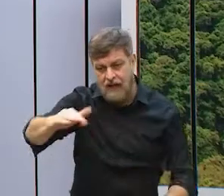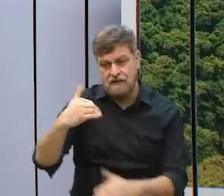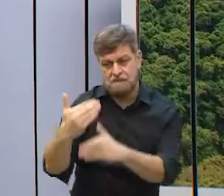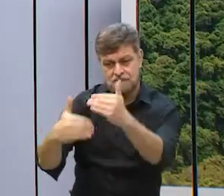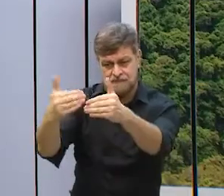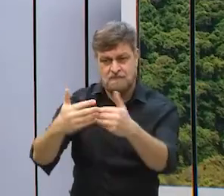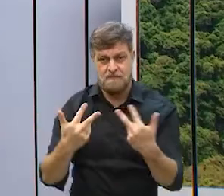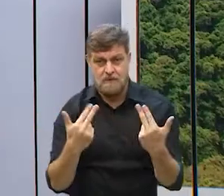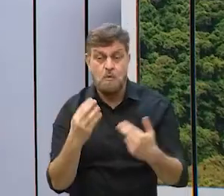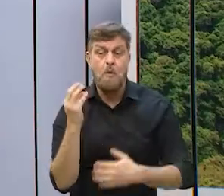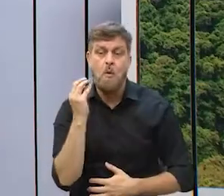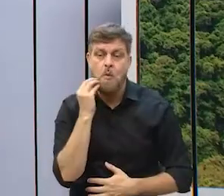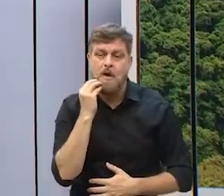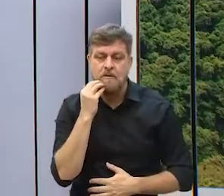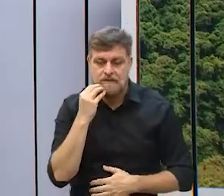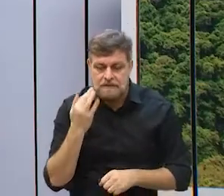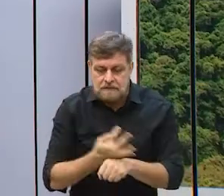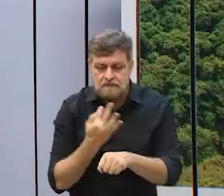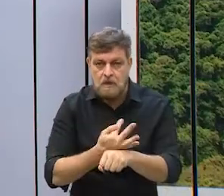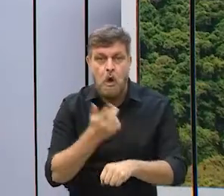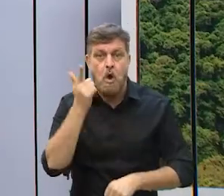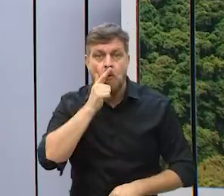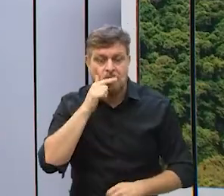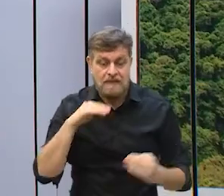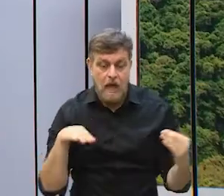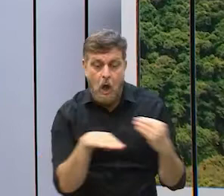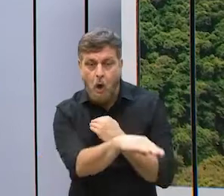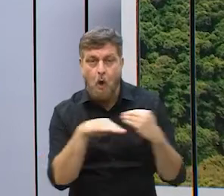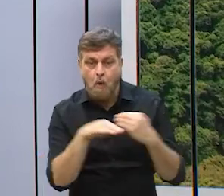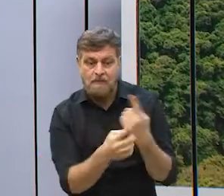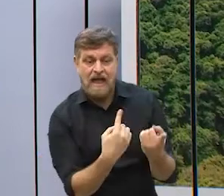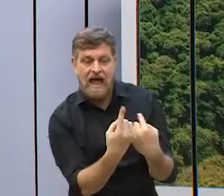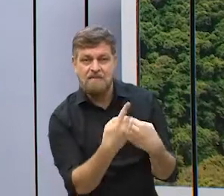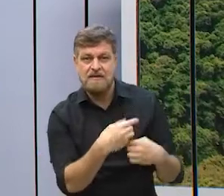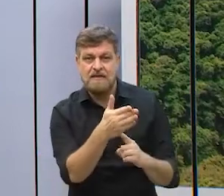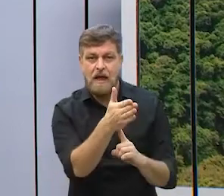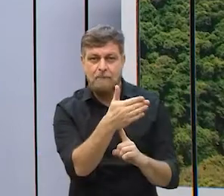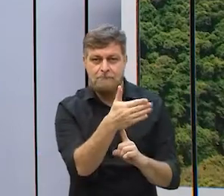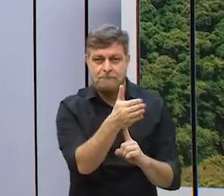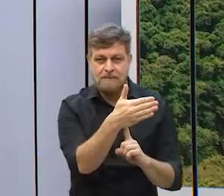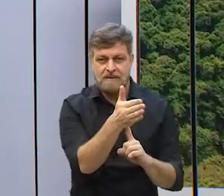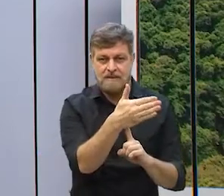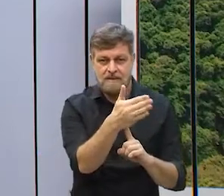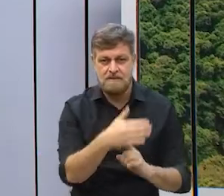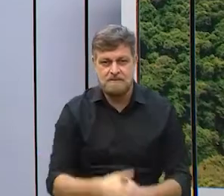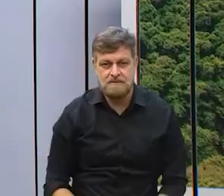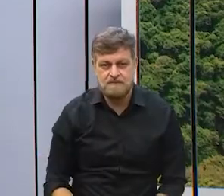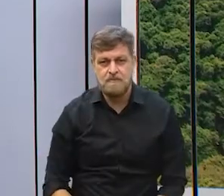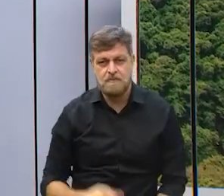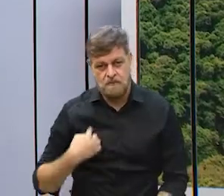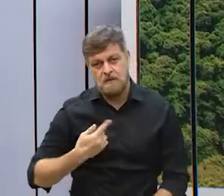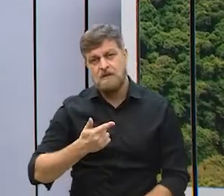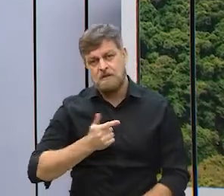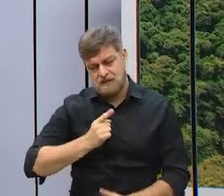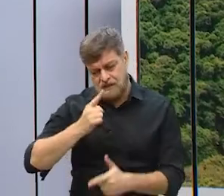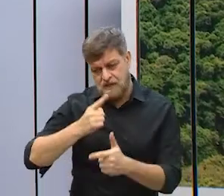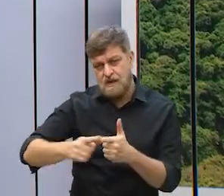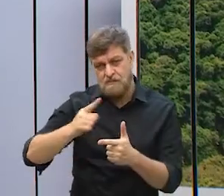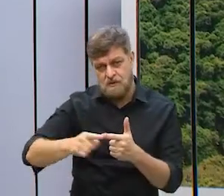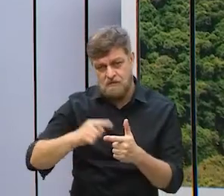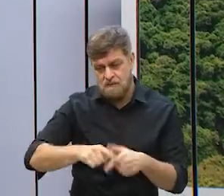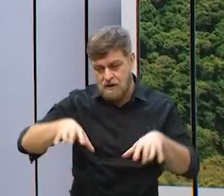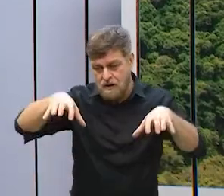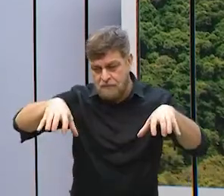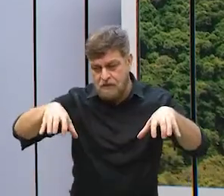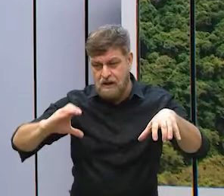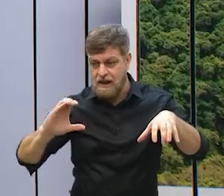como o vereador Igor tem buscado o acesso a Bandeirantes, né? Mas entre os bairros também a gente tem problema, e entre a região do Campo